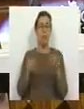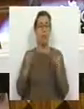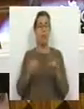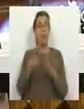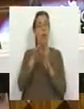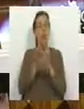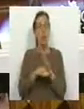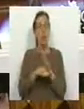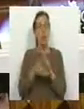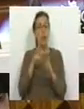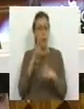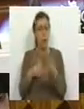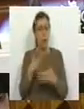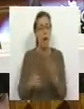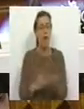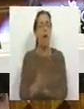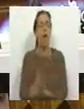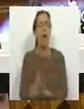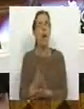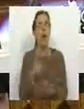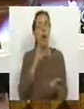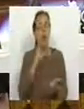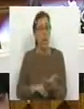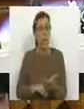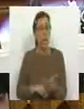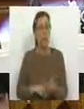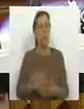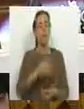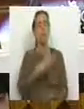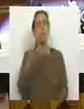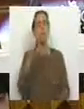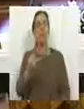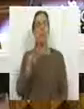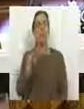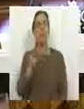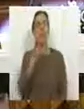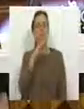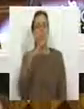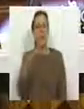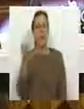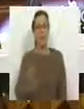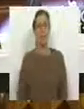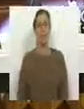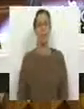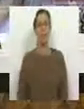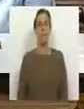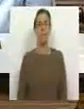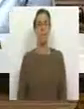este programa é para avançar, será uma Obrigada, realidade. Senhor Deputado. Senhor Deputado Luís Graça. Senhor Presidente,